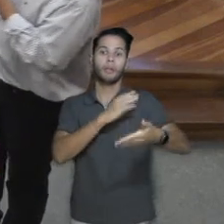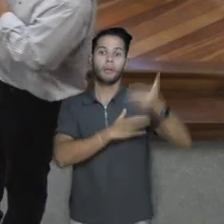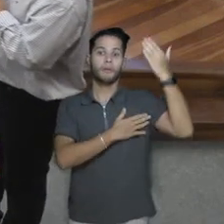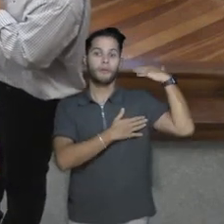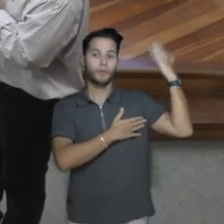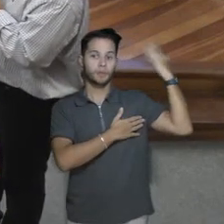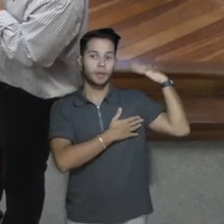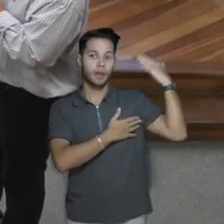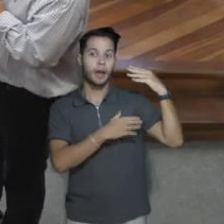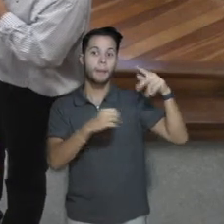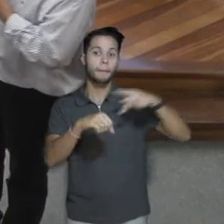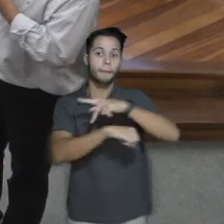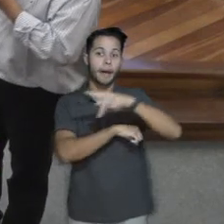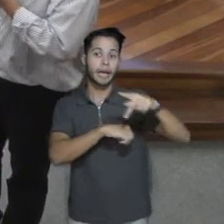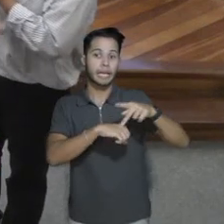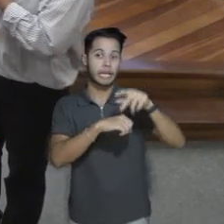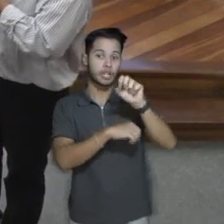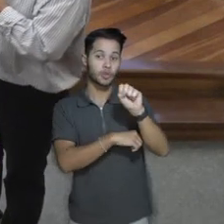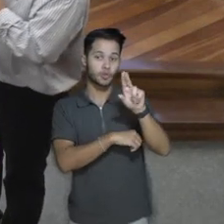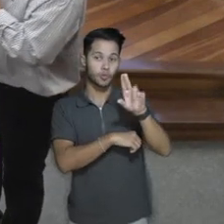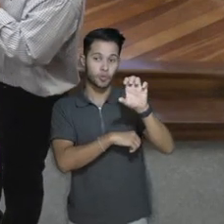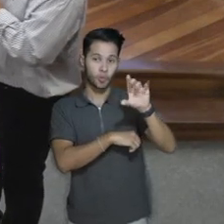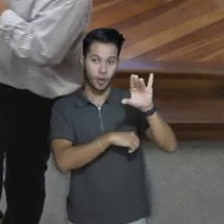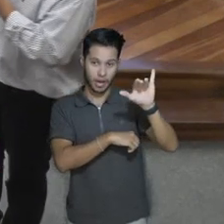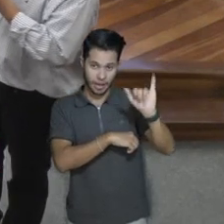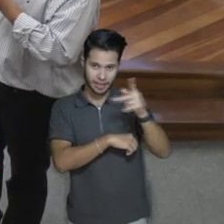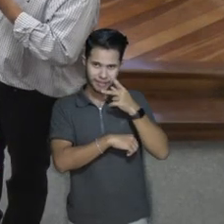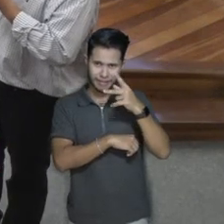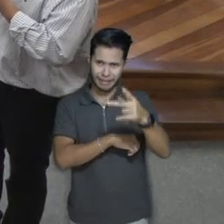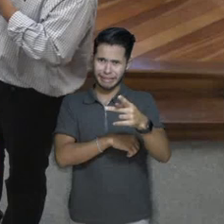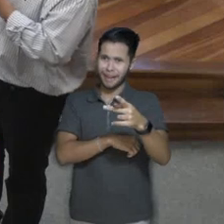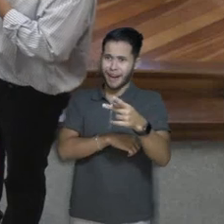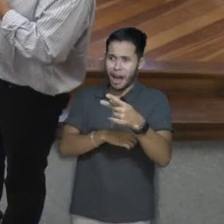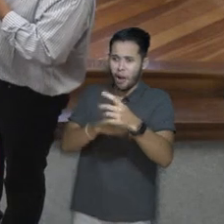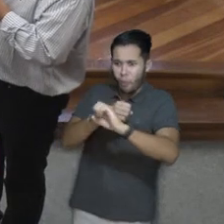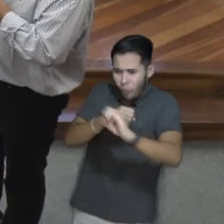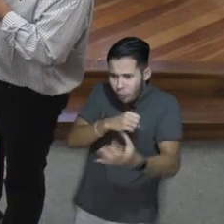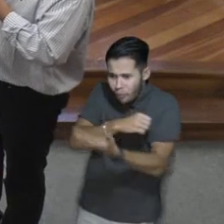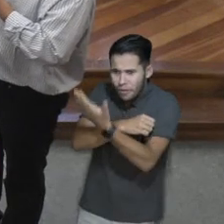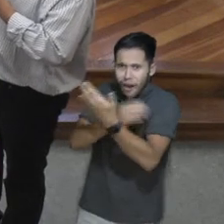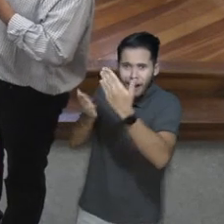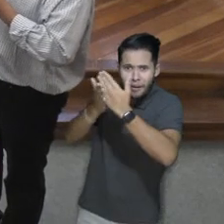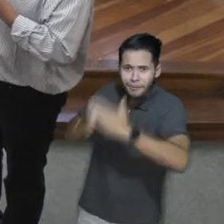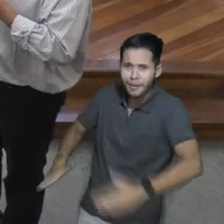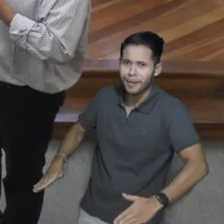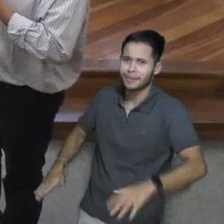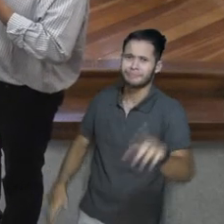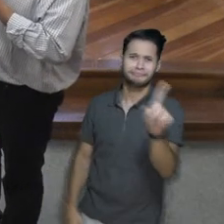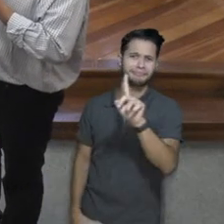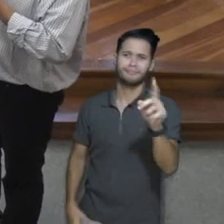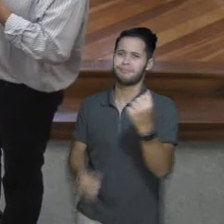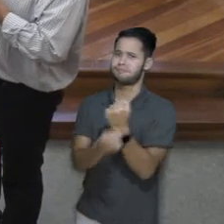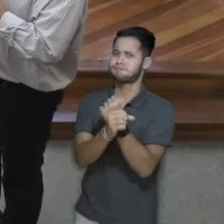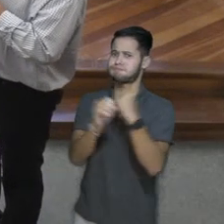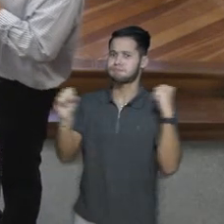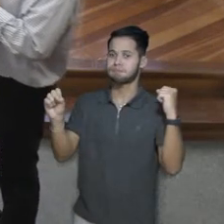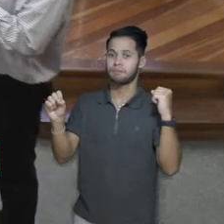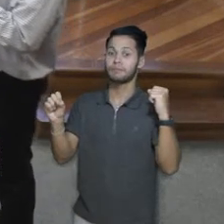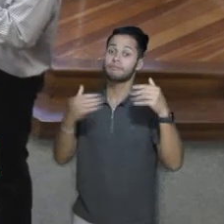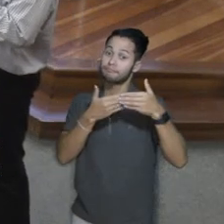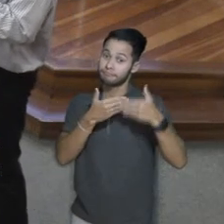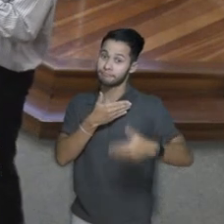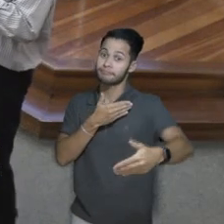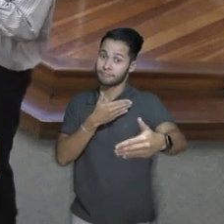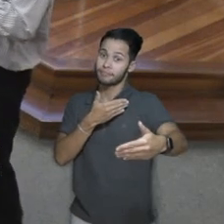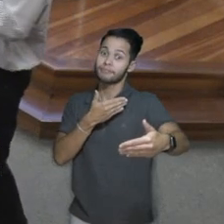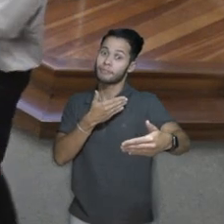impossível acabar com a corrupção isso aqui é êm é improvável não vai dar deu e assim outros exemplos